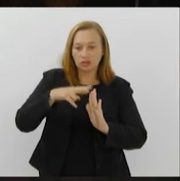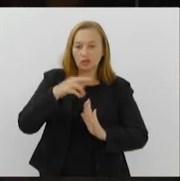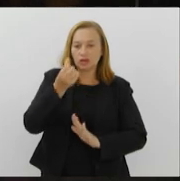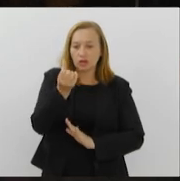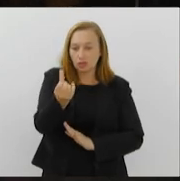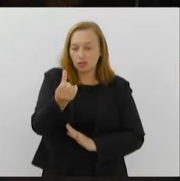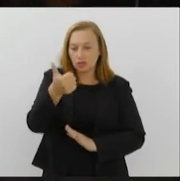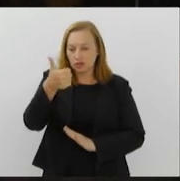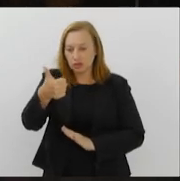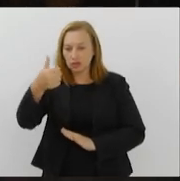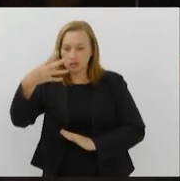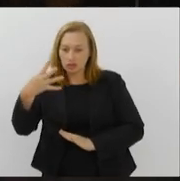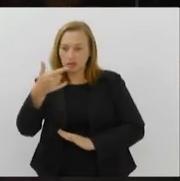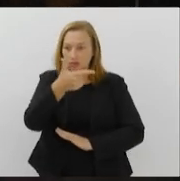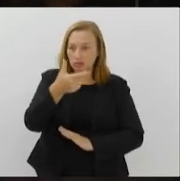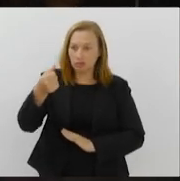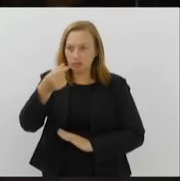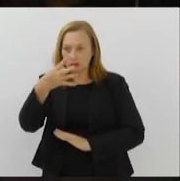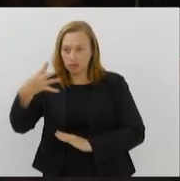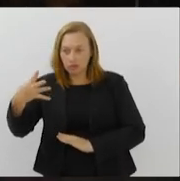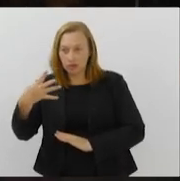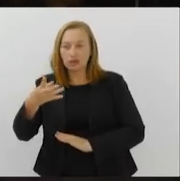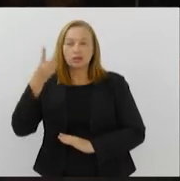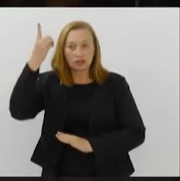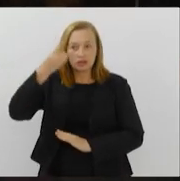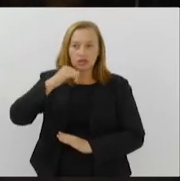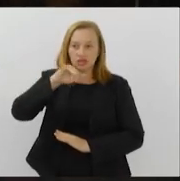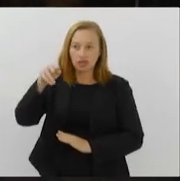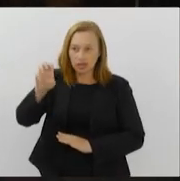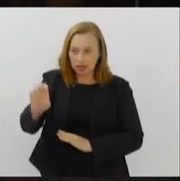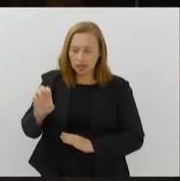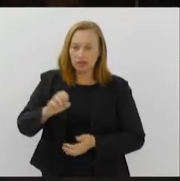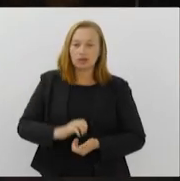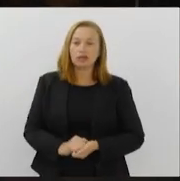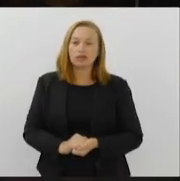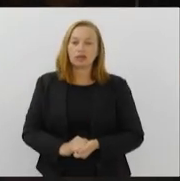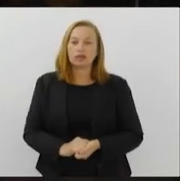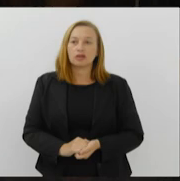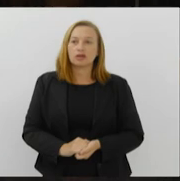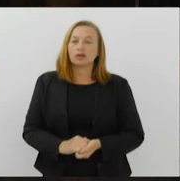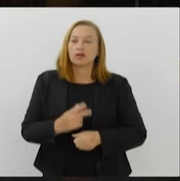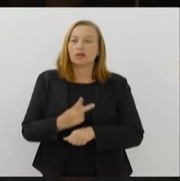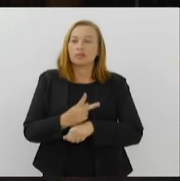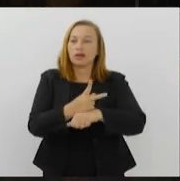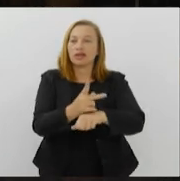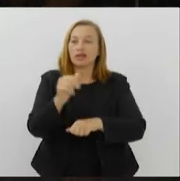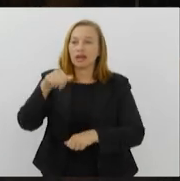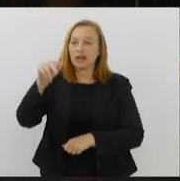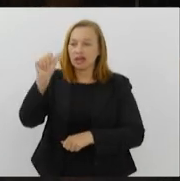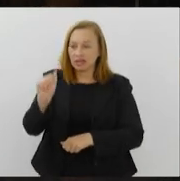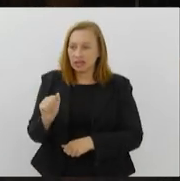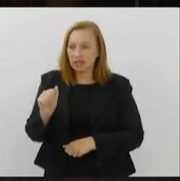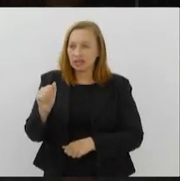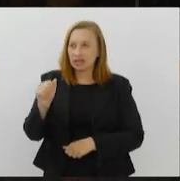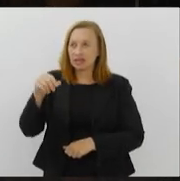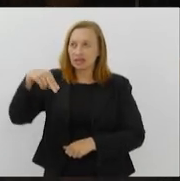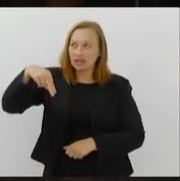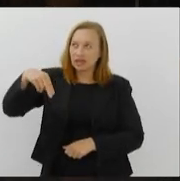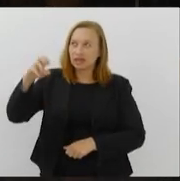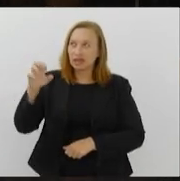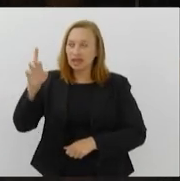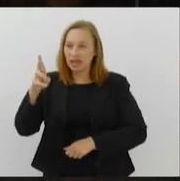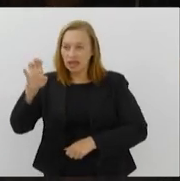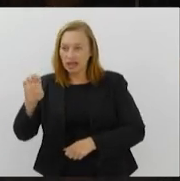número 614, de 24, de autoria do deputado Jari Oliveira, que concede o prêmio Ana Nery da Saúde ao doutor Rogério Luiz de